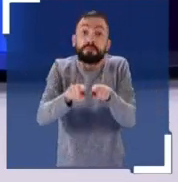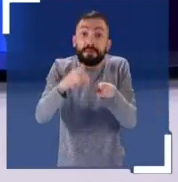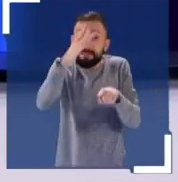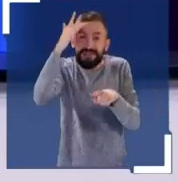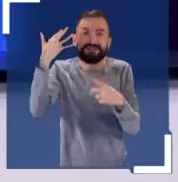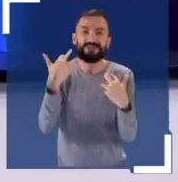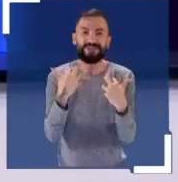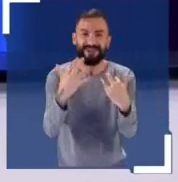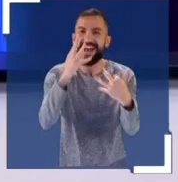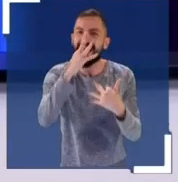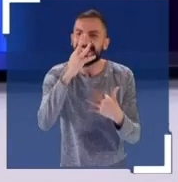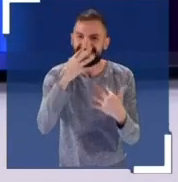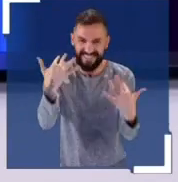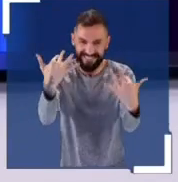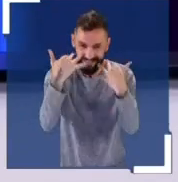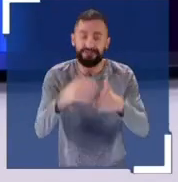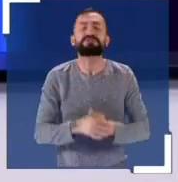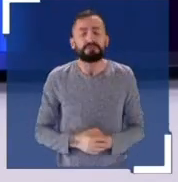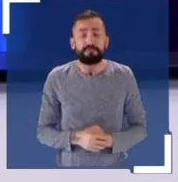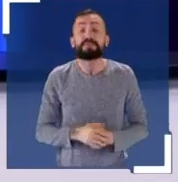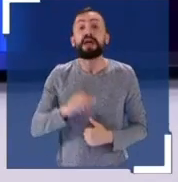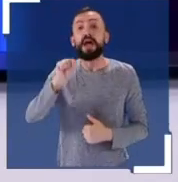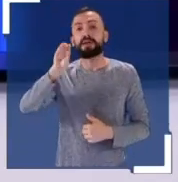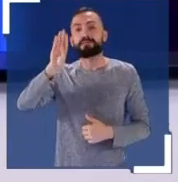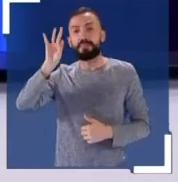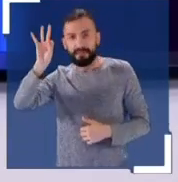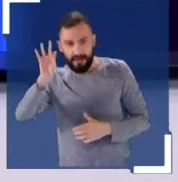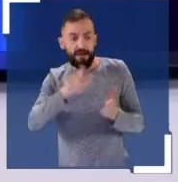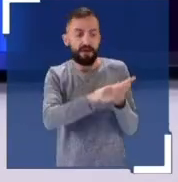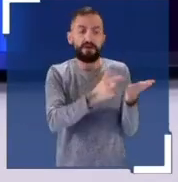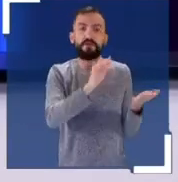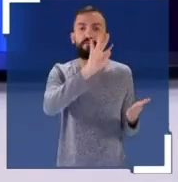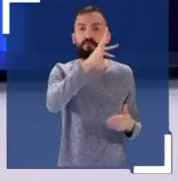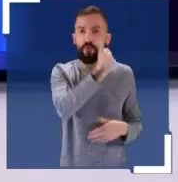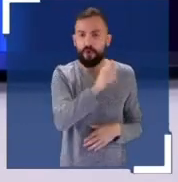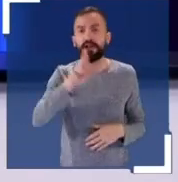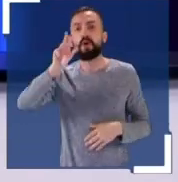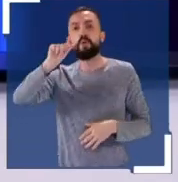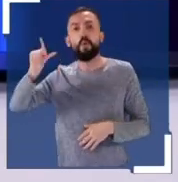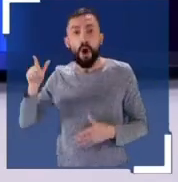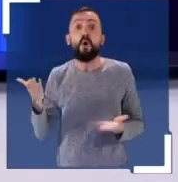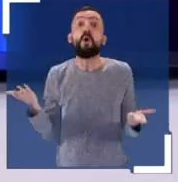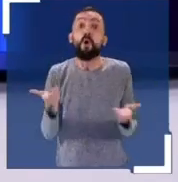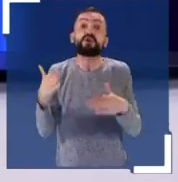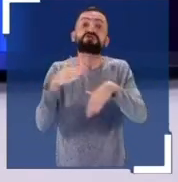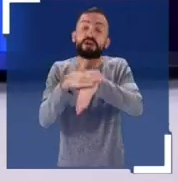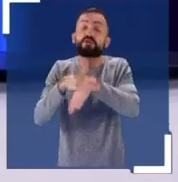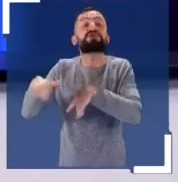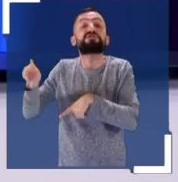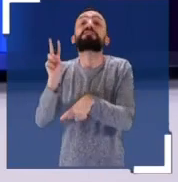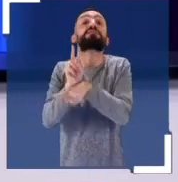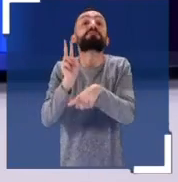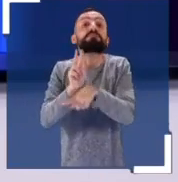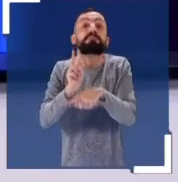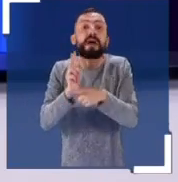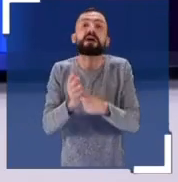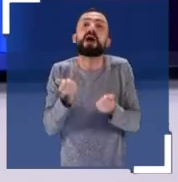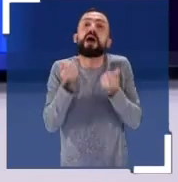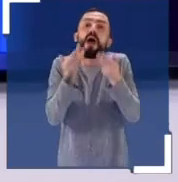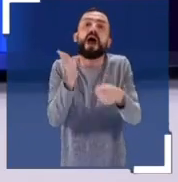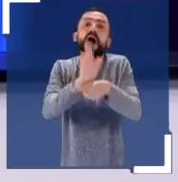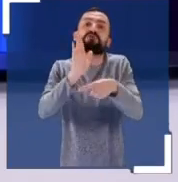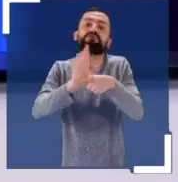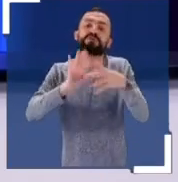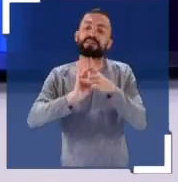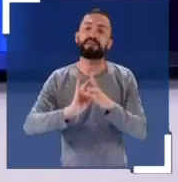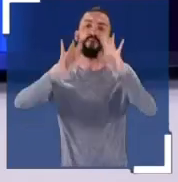telespectadores. O SBT, o Jornal Folha de São Paulo, o Portal UOL, esperam nesta noite ter contribuído com a democracia